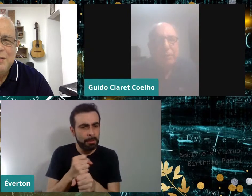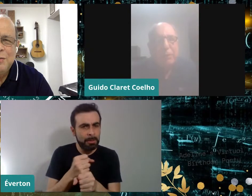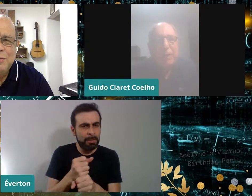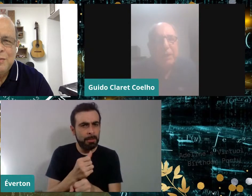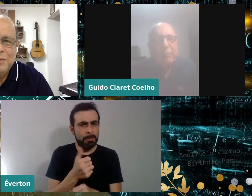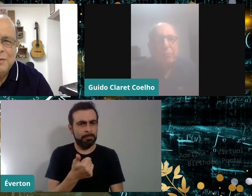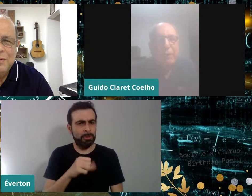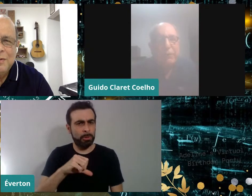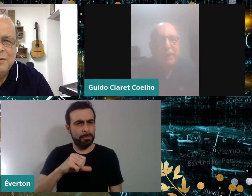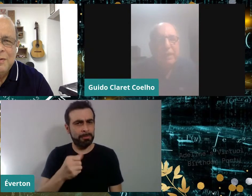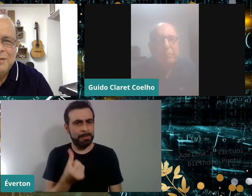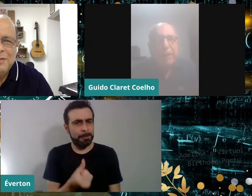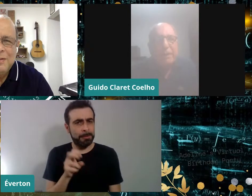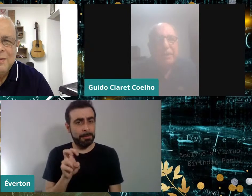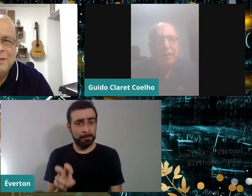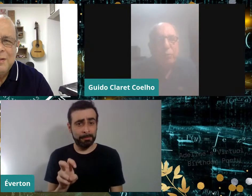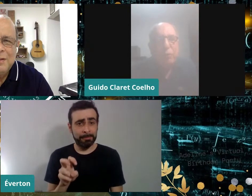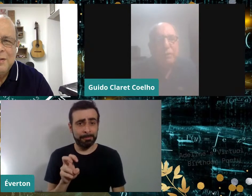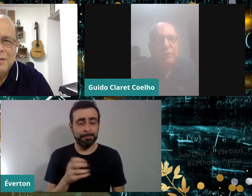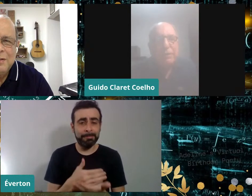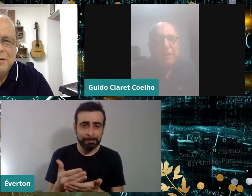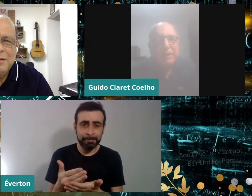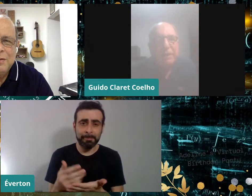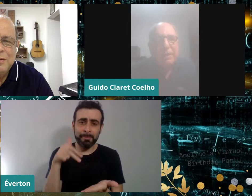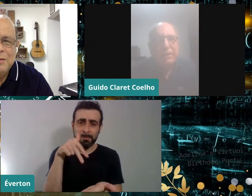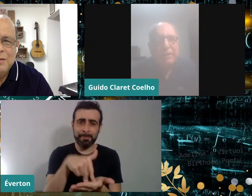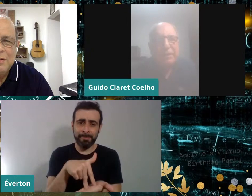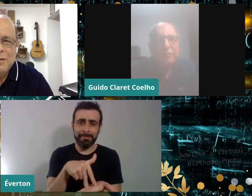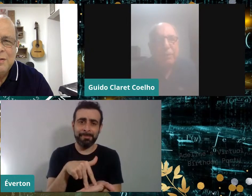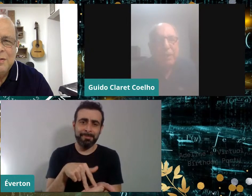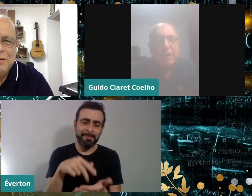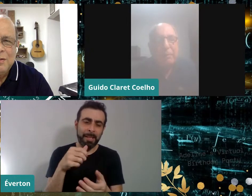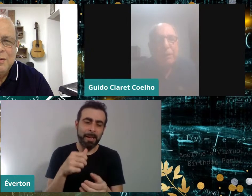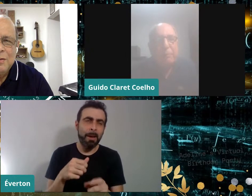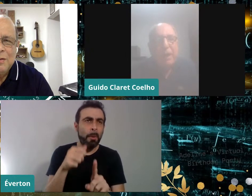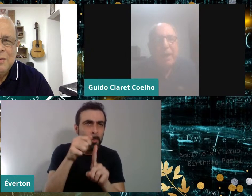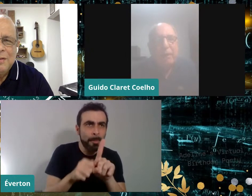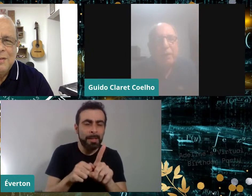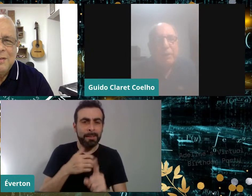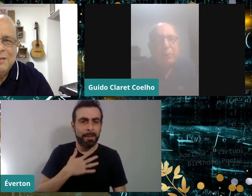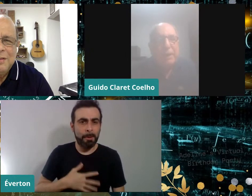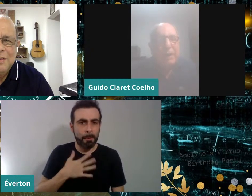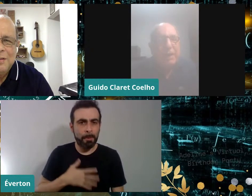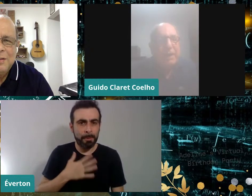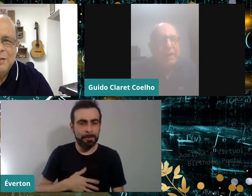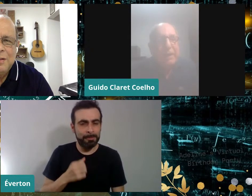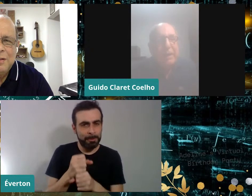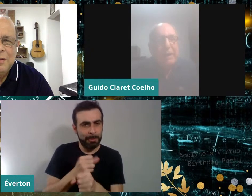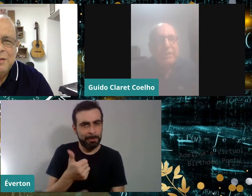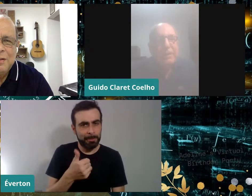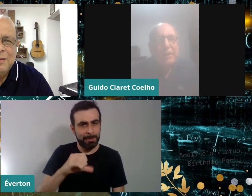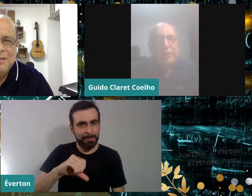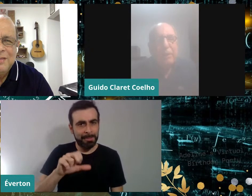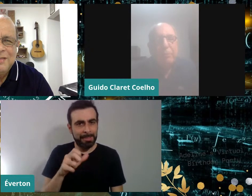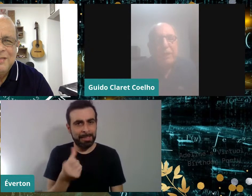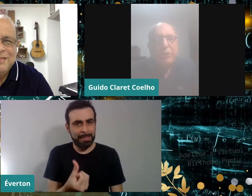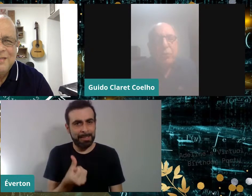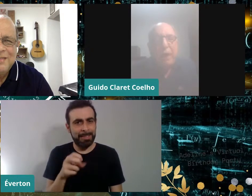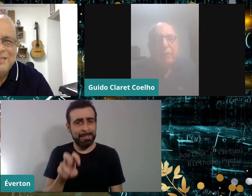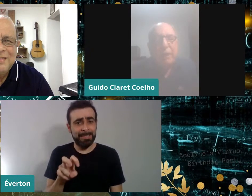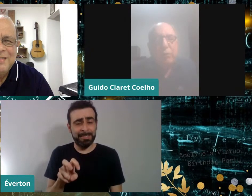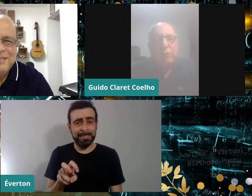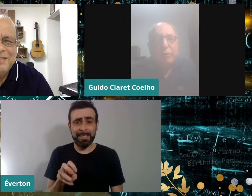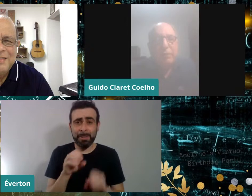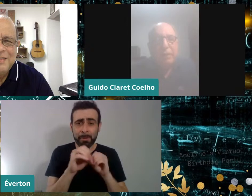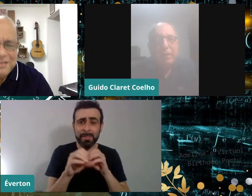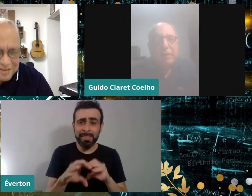1965, me lembro perfeitamente, agosto de 65. Primeira aula que eu dei, tinha somente